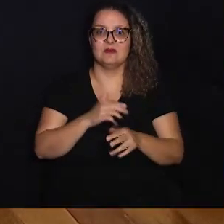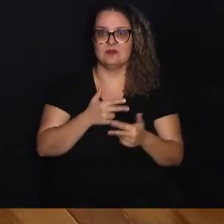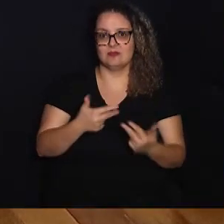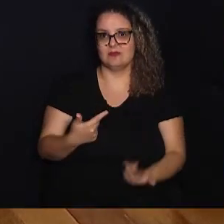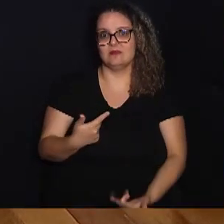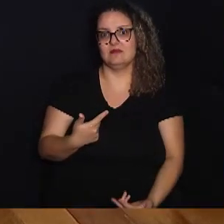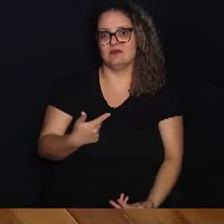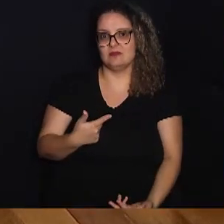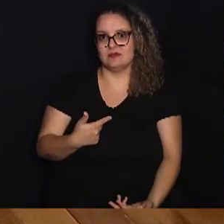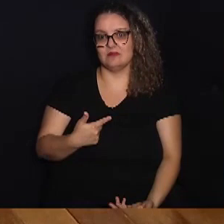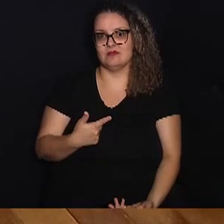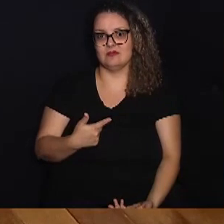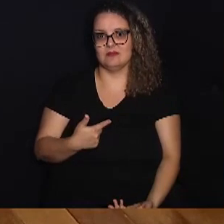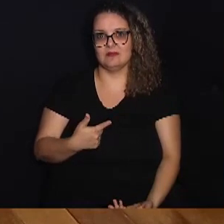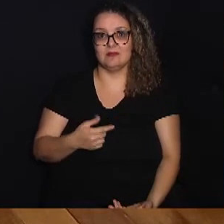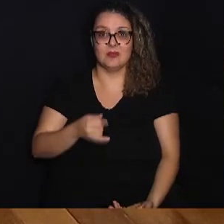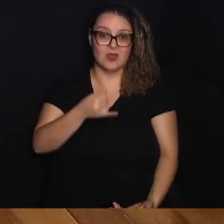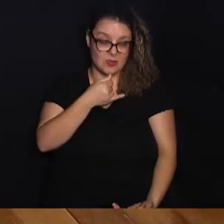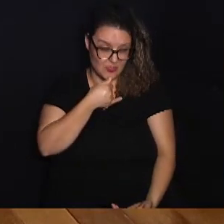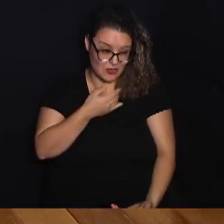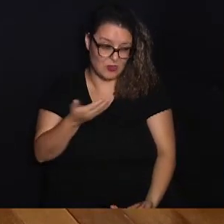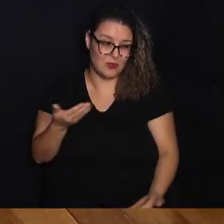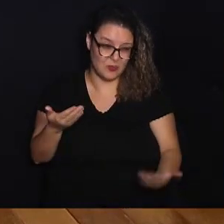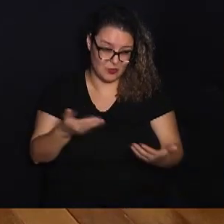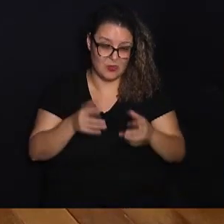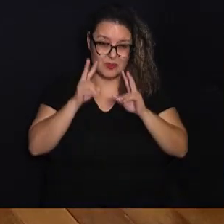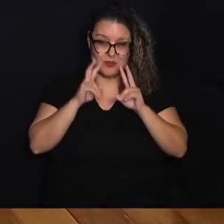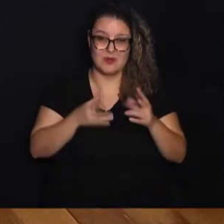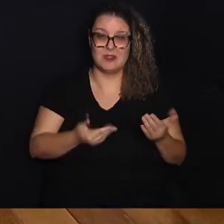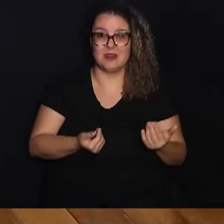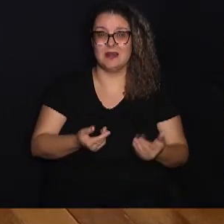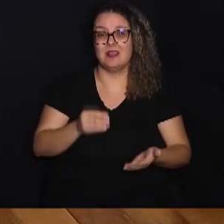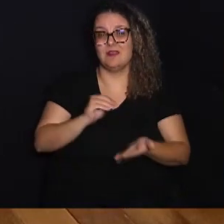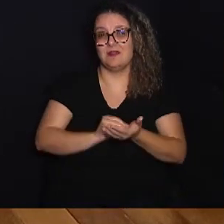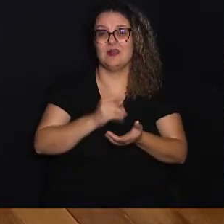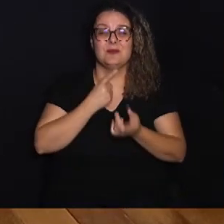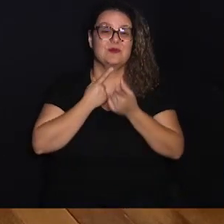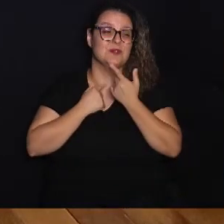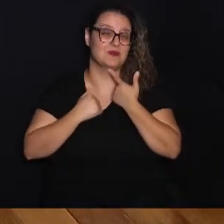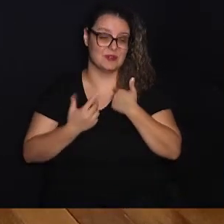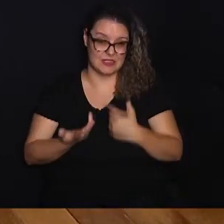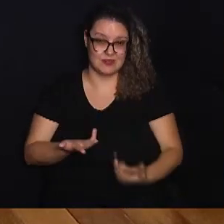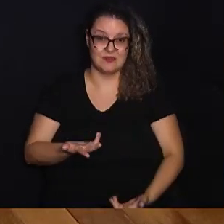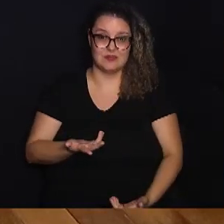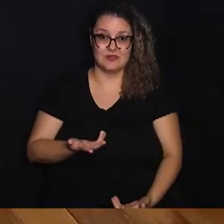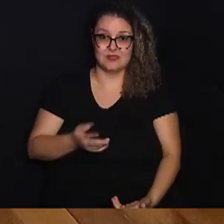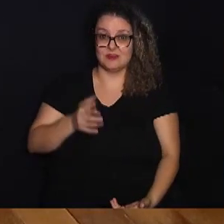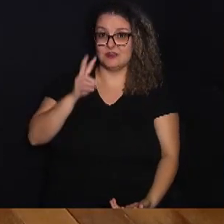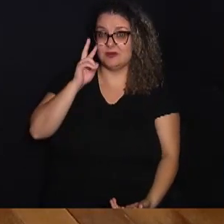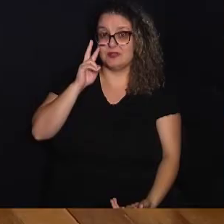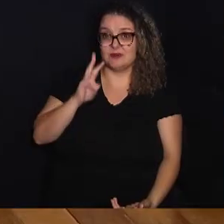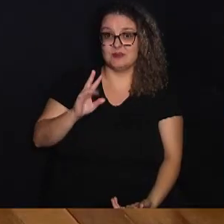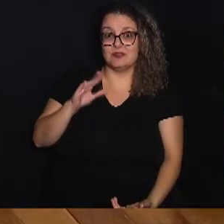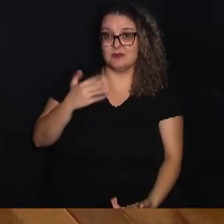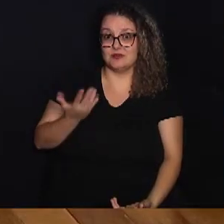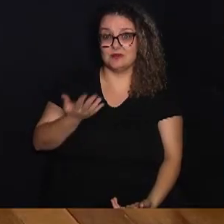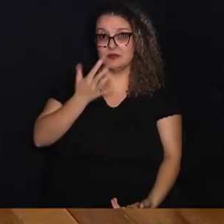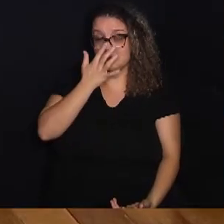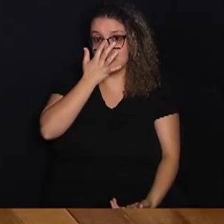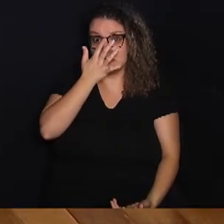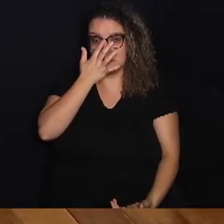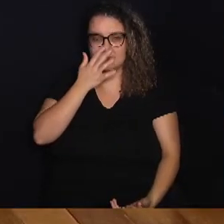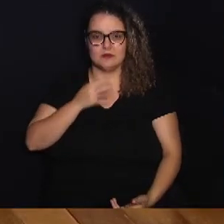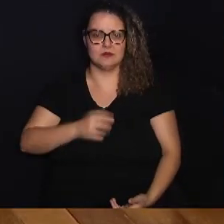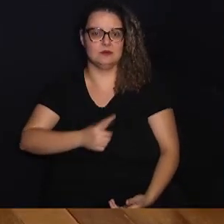eu fico triste hoje de ver nos jovens é a falta de vontade. E a gente vê, né? Quando você entra no